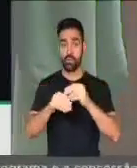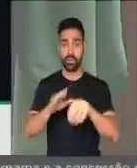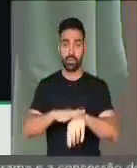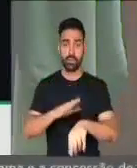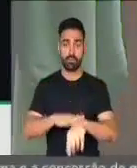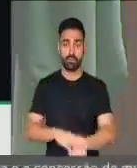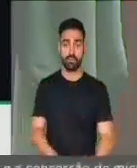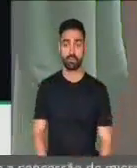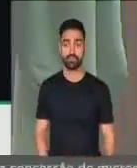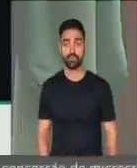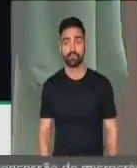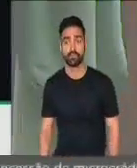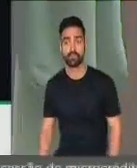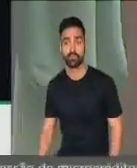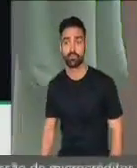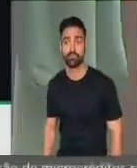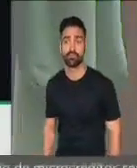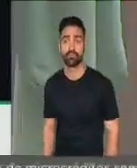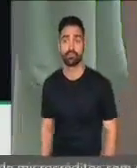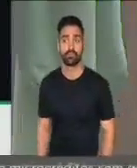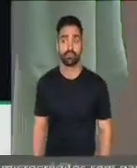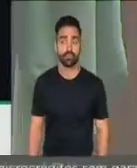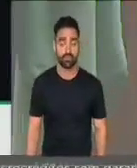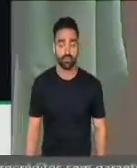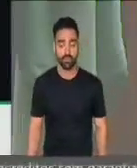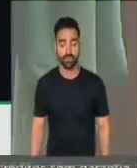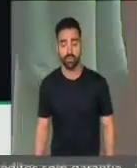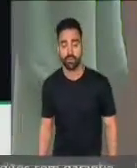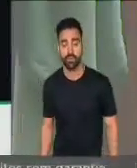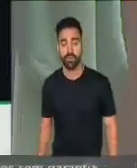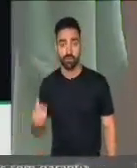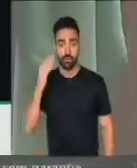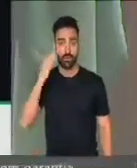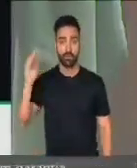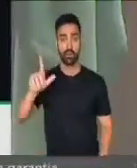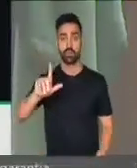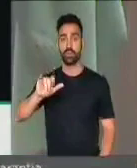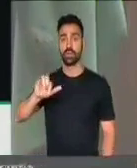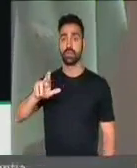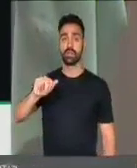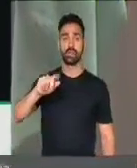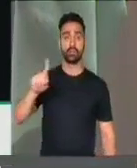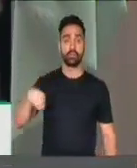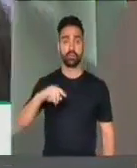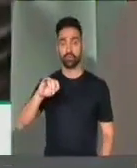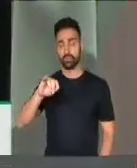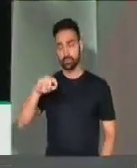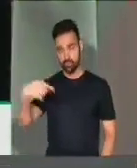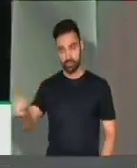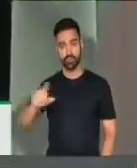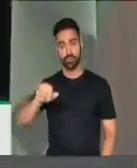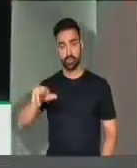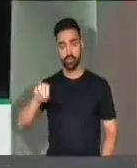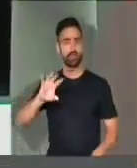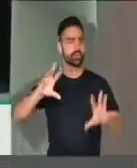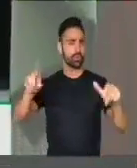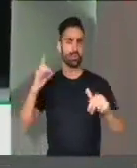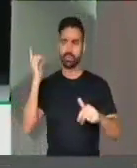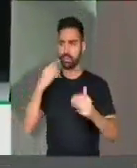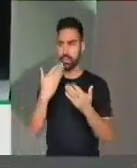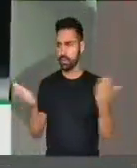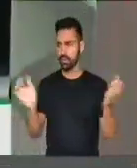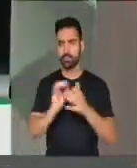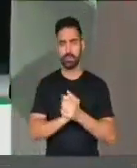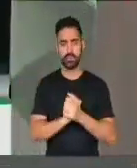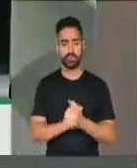o primeiro agradecer ao nosso querido líder júlio delgado cumprimentar todos os deputados e